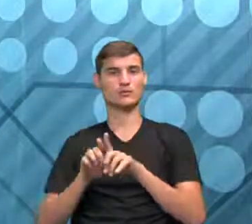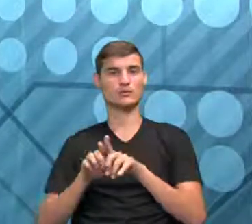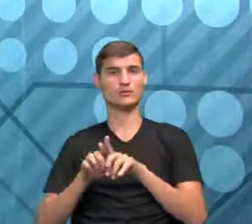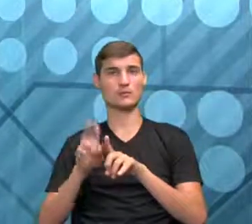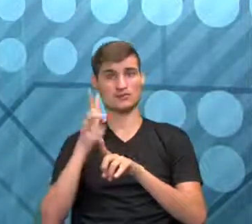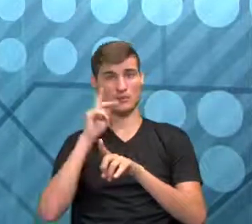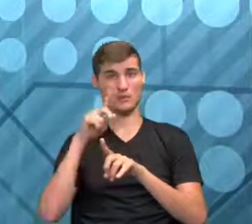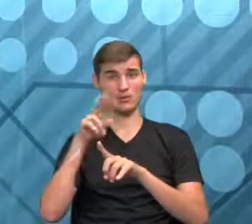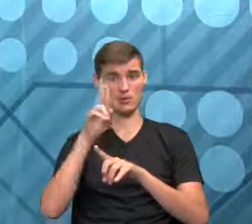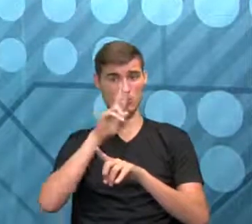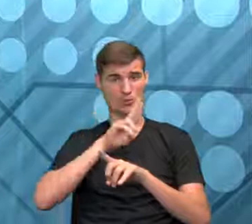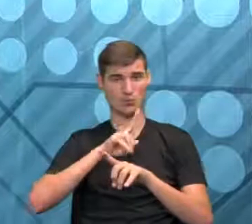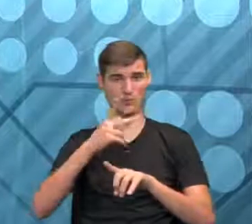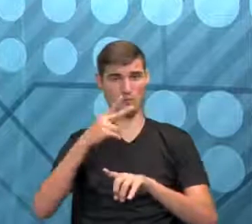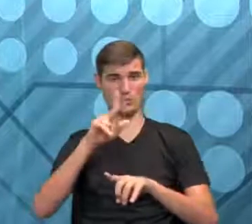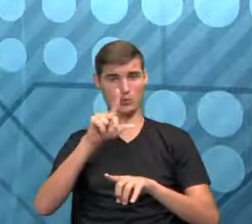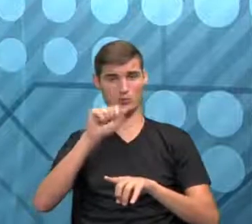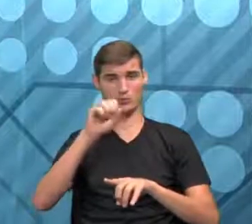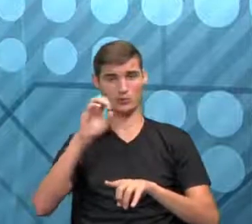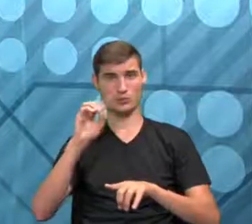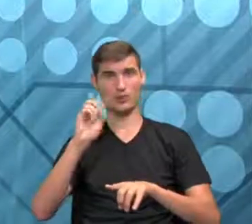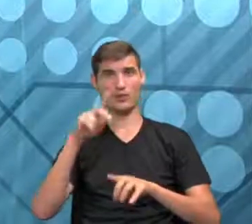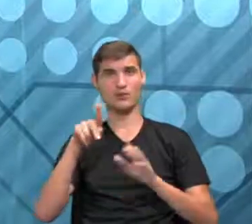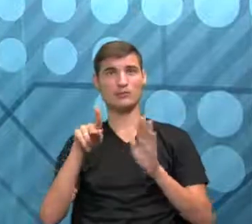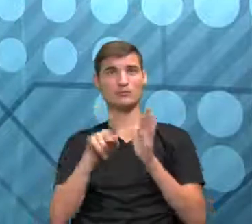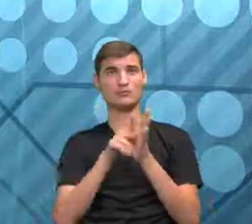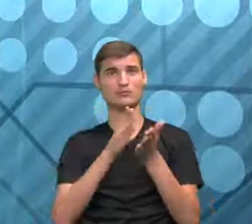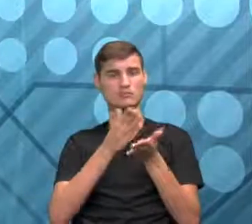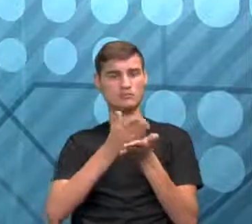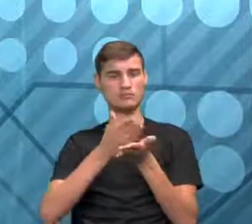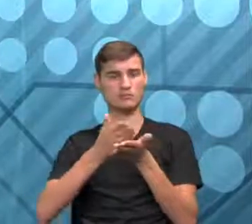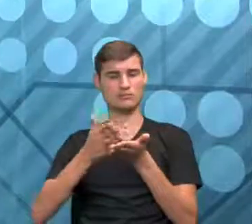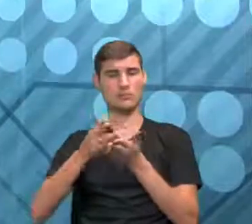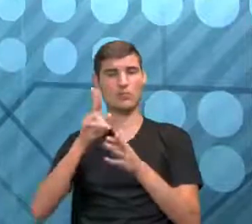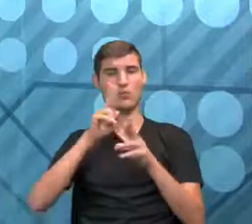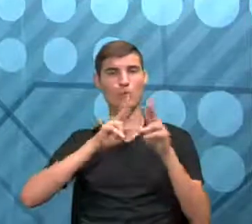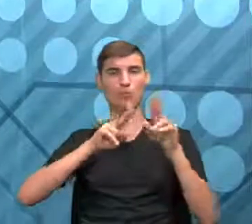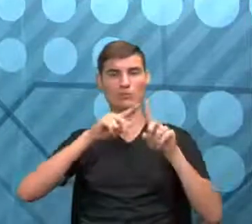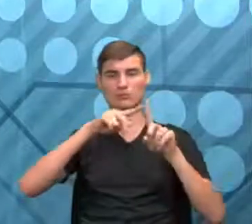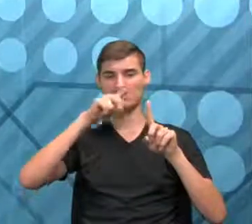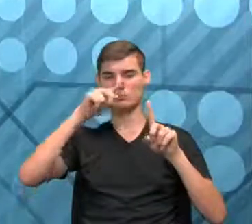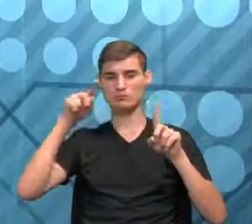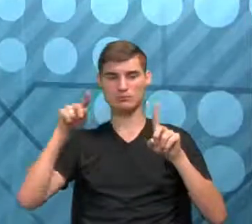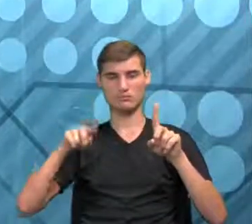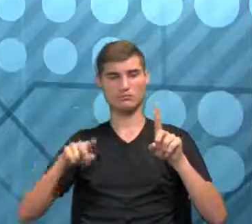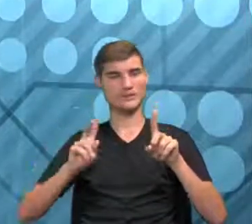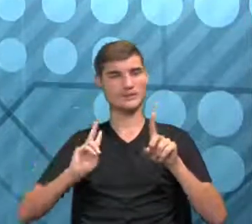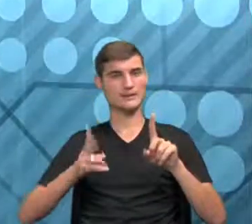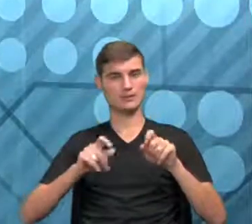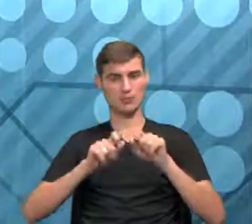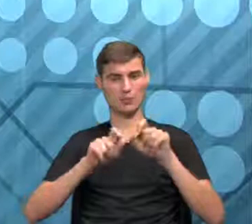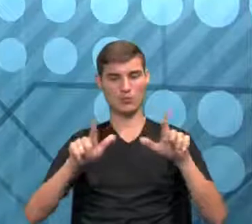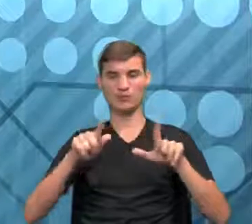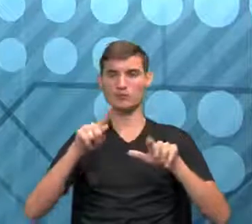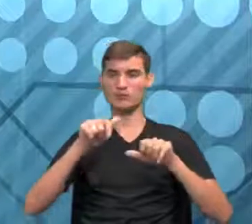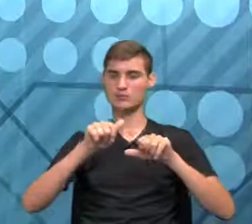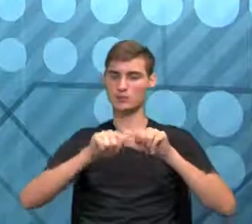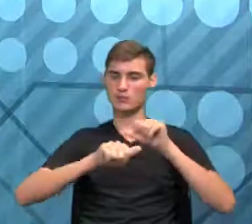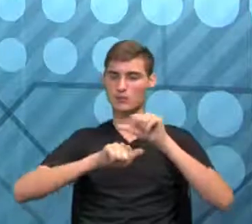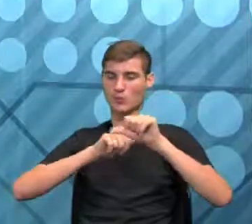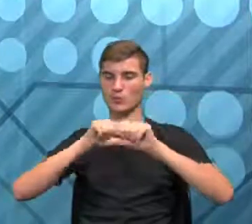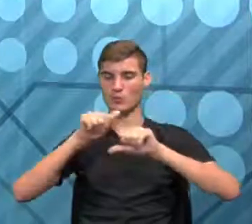de pulso. Então, são uma sequência de sinais quadrados, periódicos, que eu vou alterando